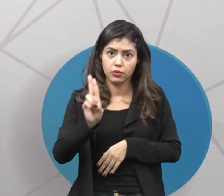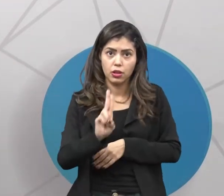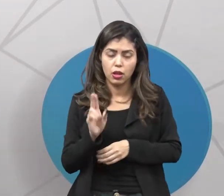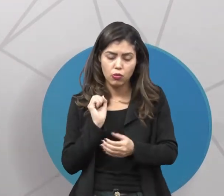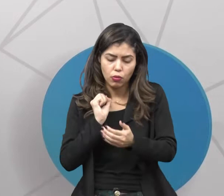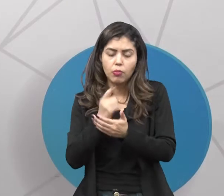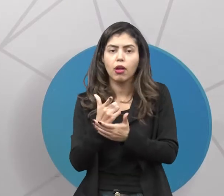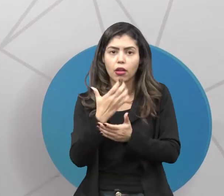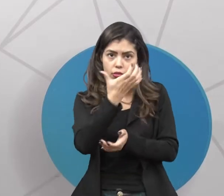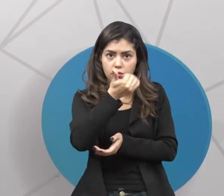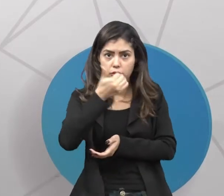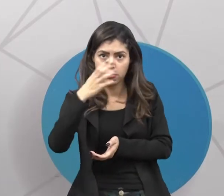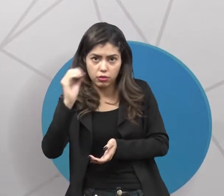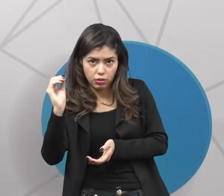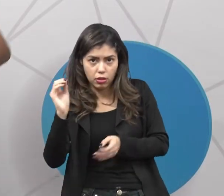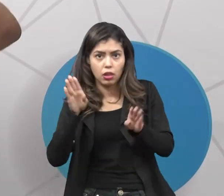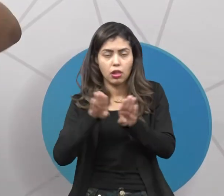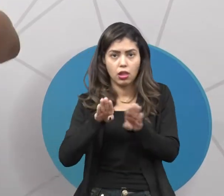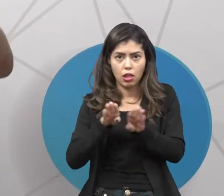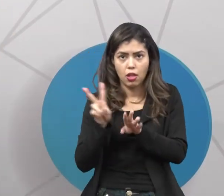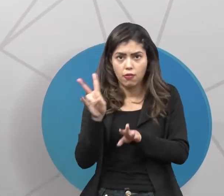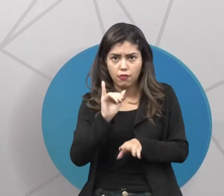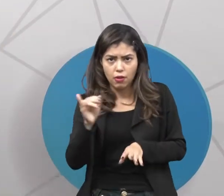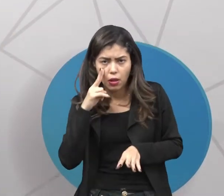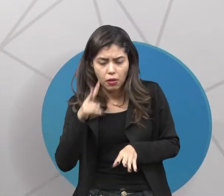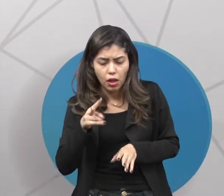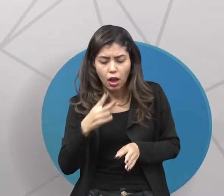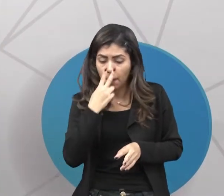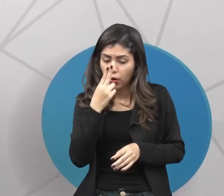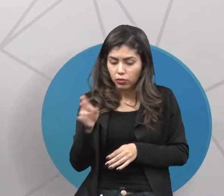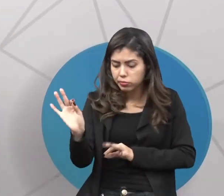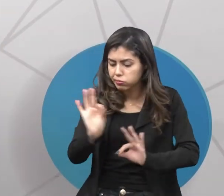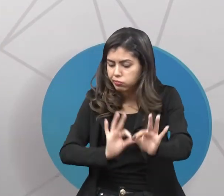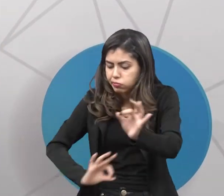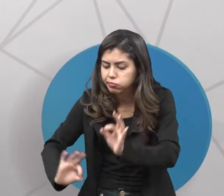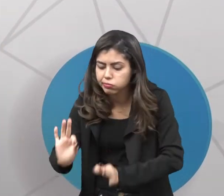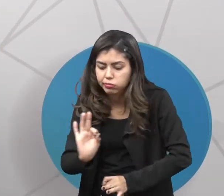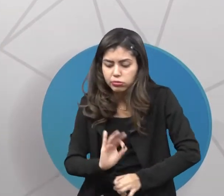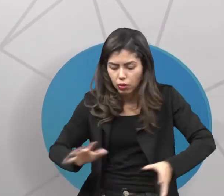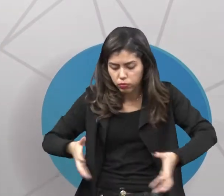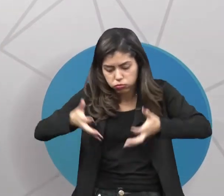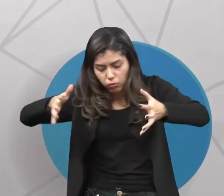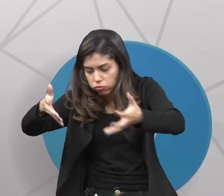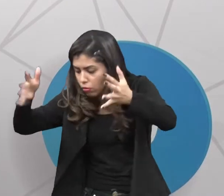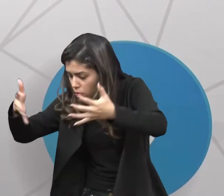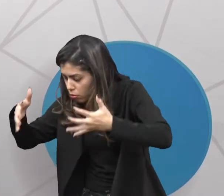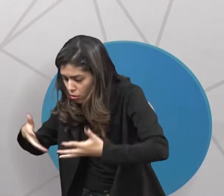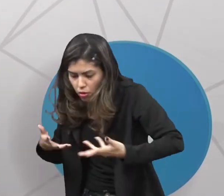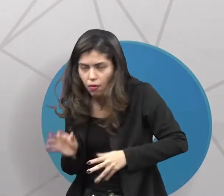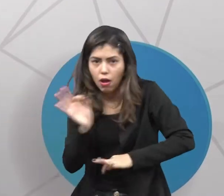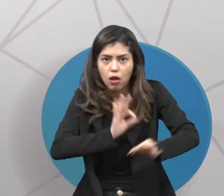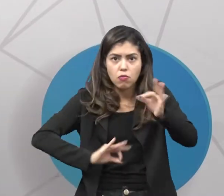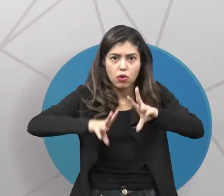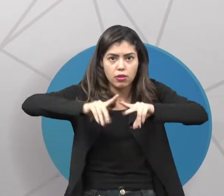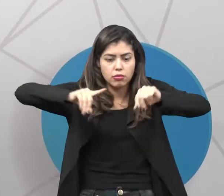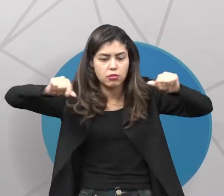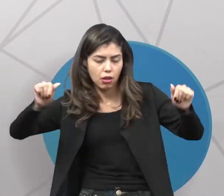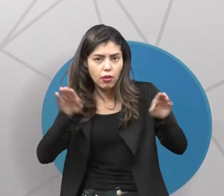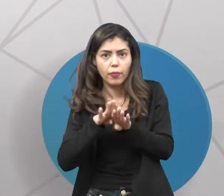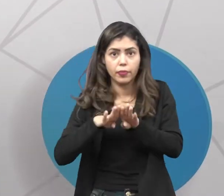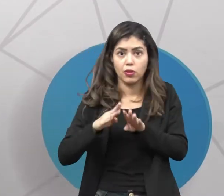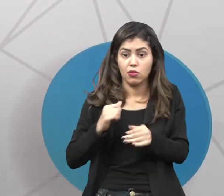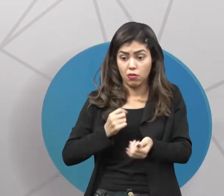compra 100 sementes, vai nascer 100 sementes porque você preparou o solo, porque você comprou ela de laboratório, ou seja, o investimento ele é